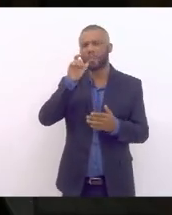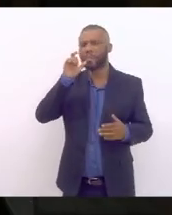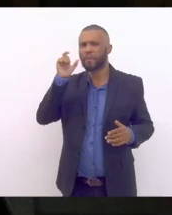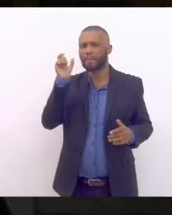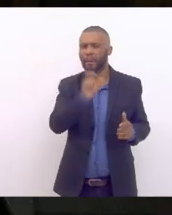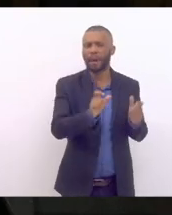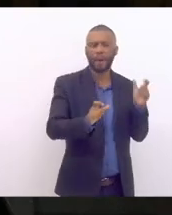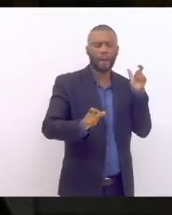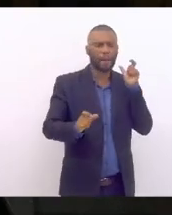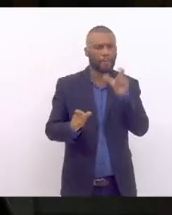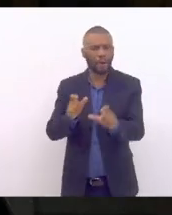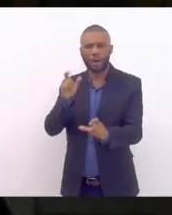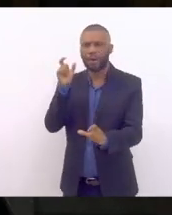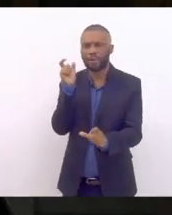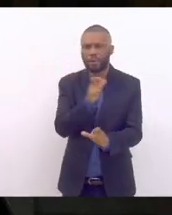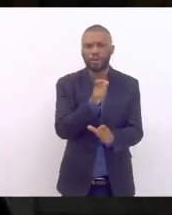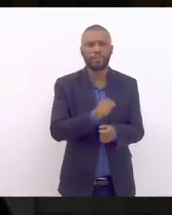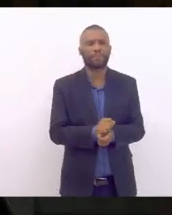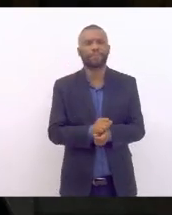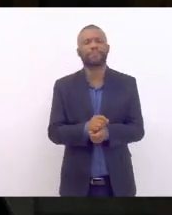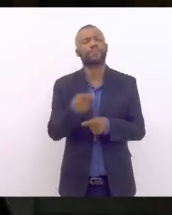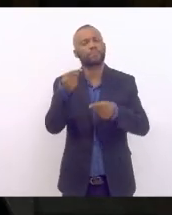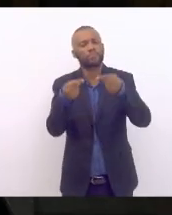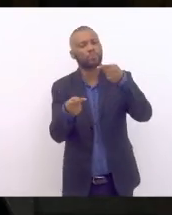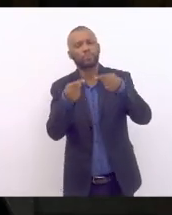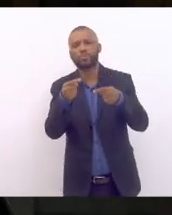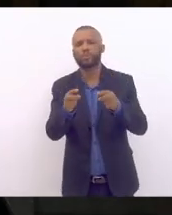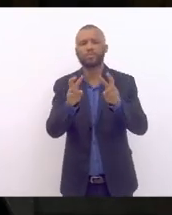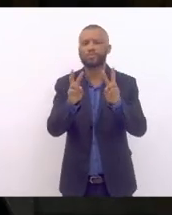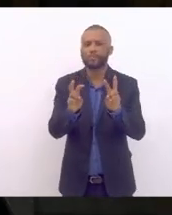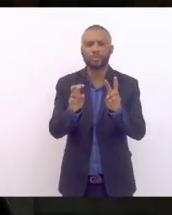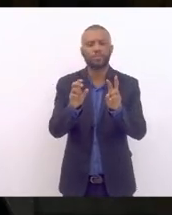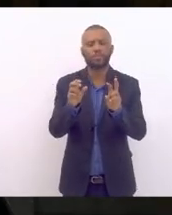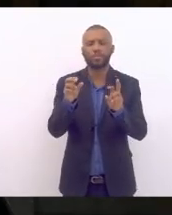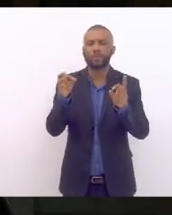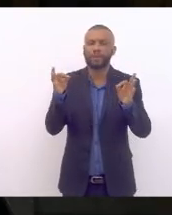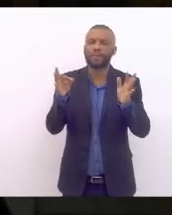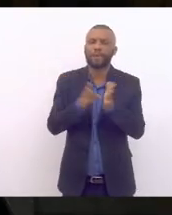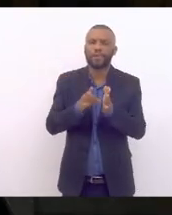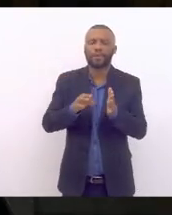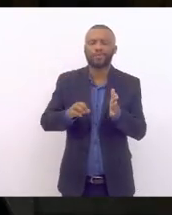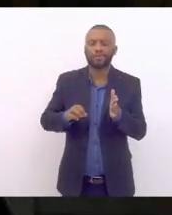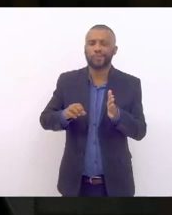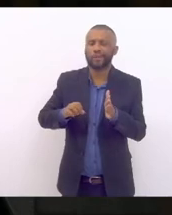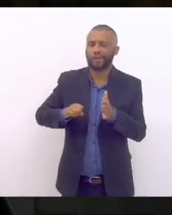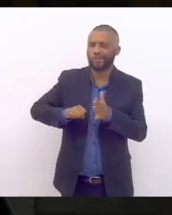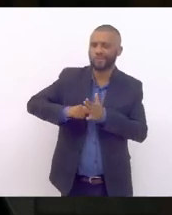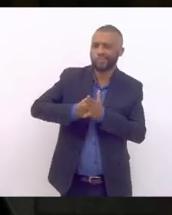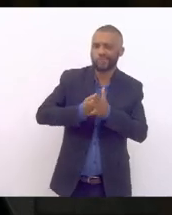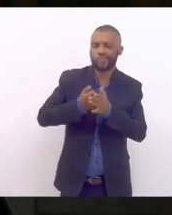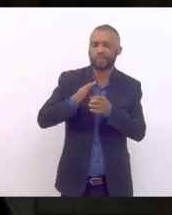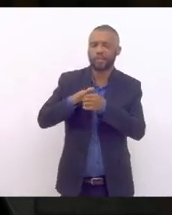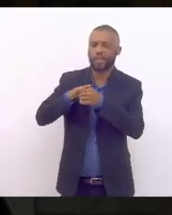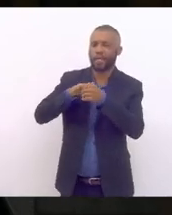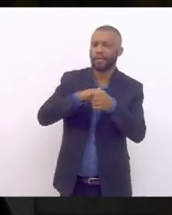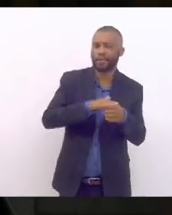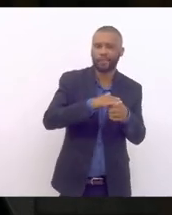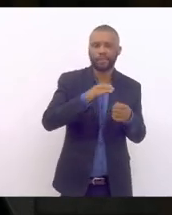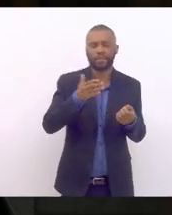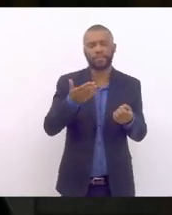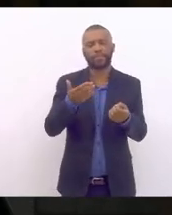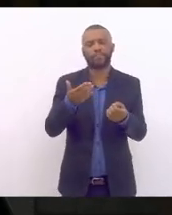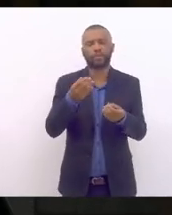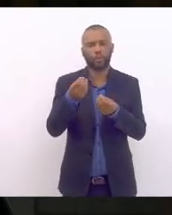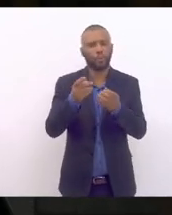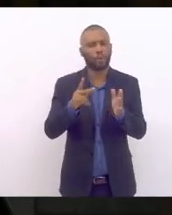ataques Estamos tratando aqui o Du verdadeiro tonycat do asfixiamento Como já se disse aqui